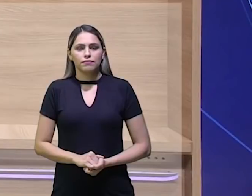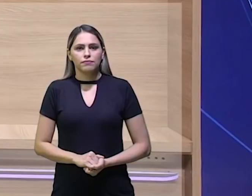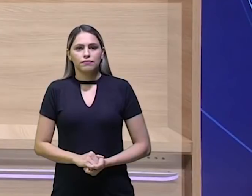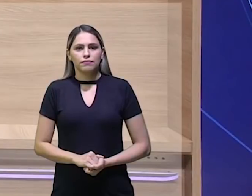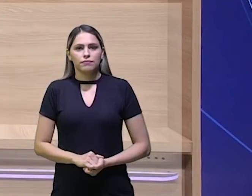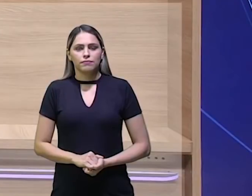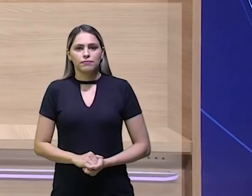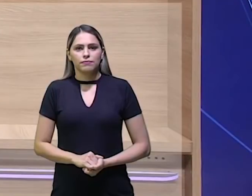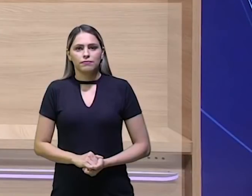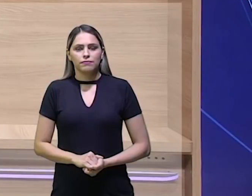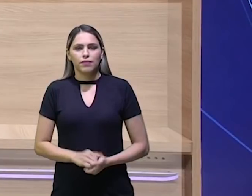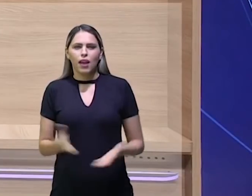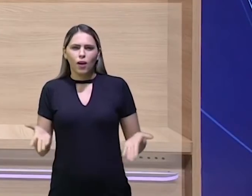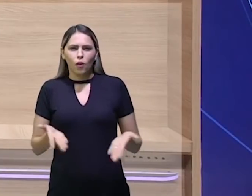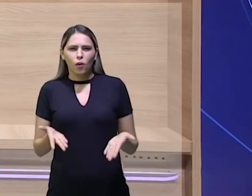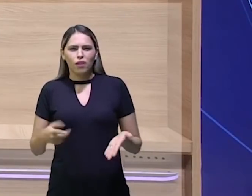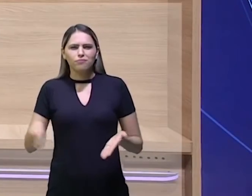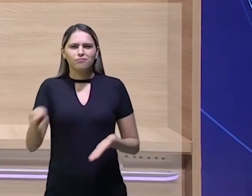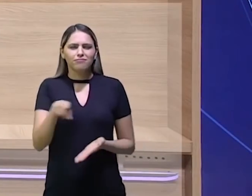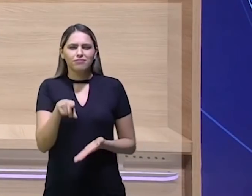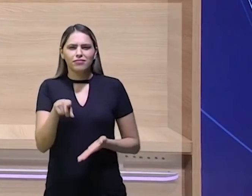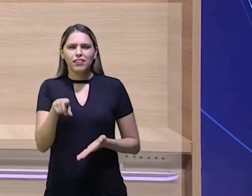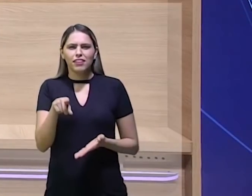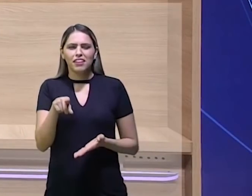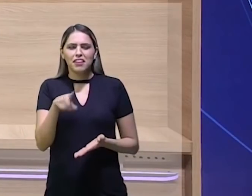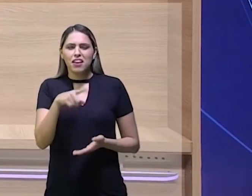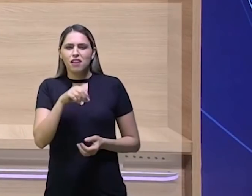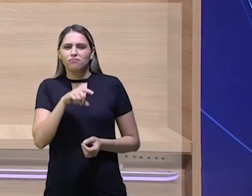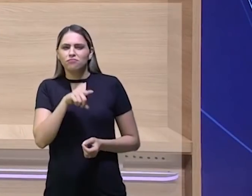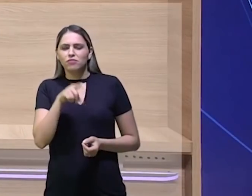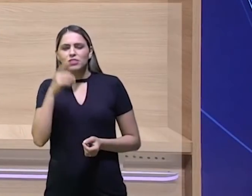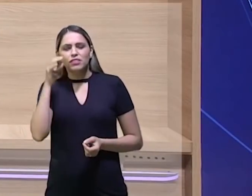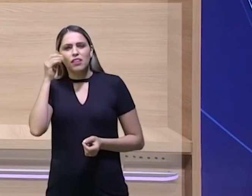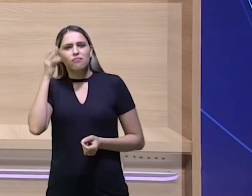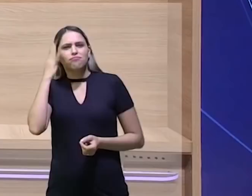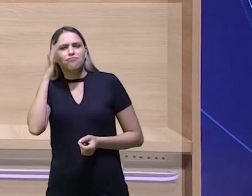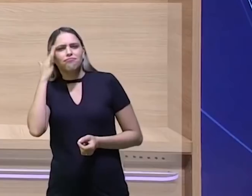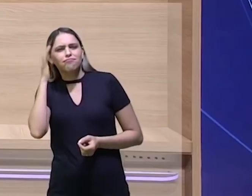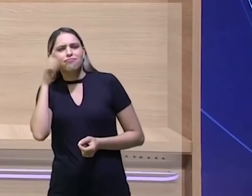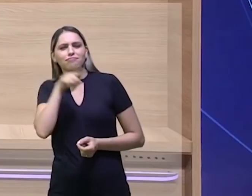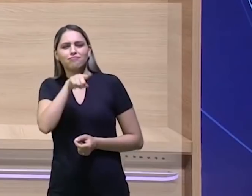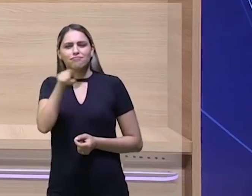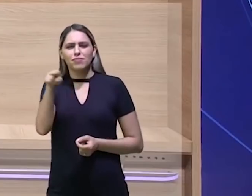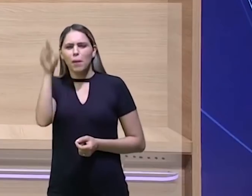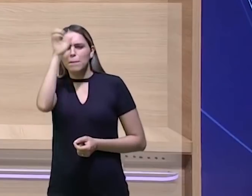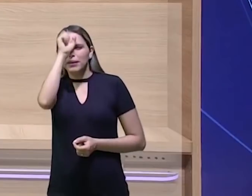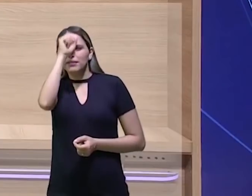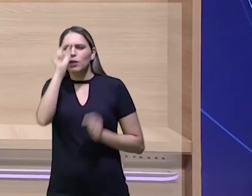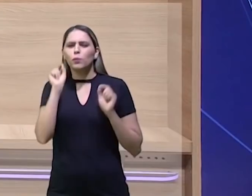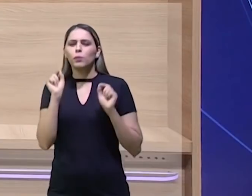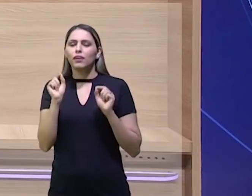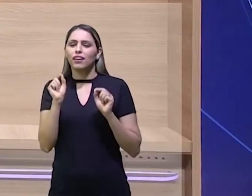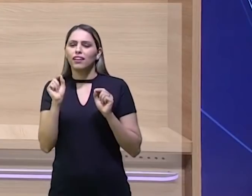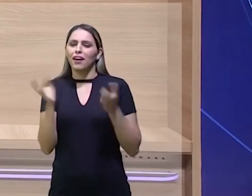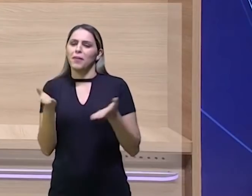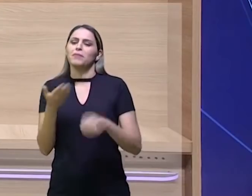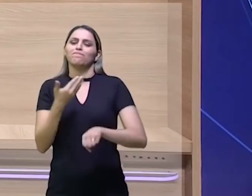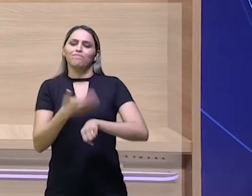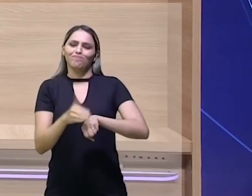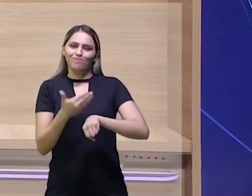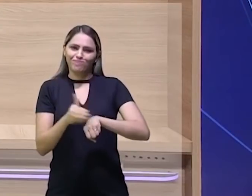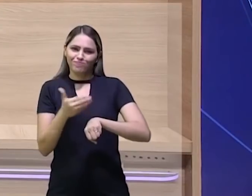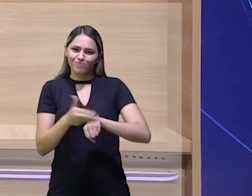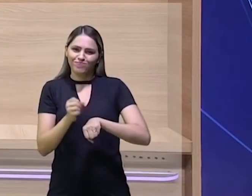Então, agora vamos ver o que foi que você aprendeu. Vamos exercitar, fazer